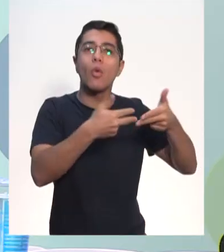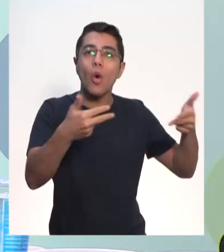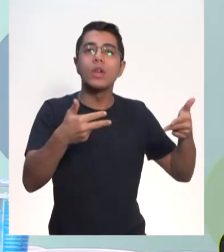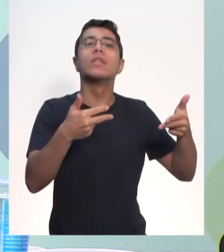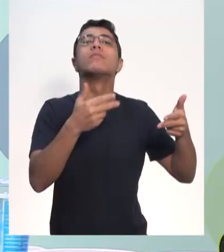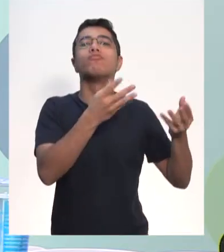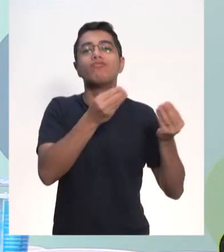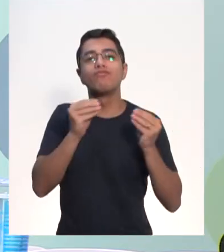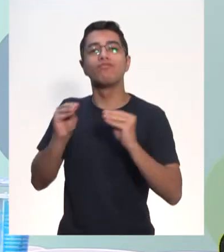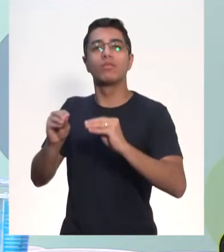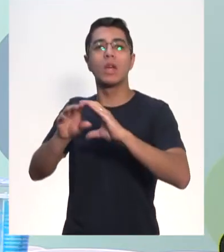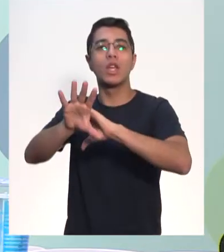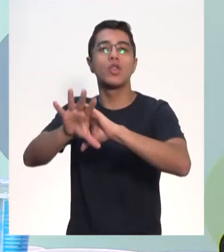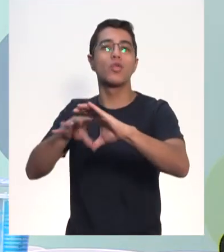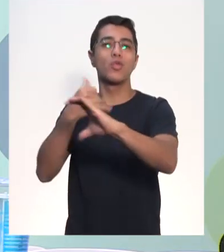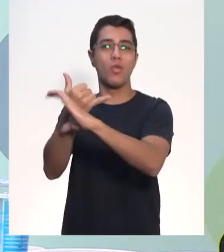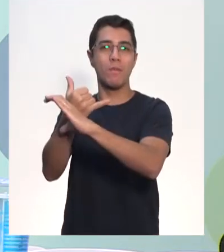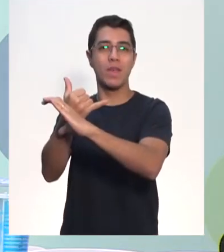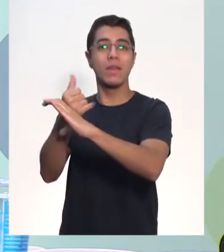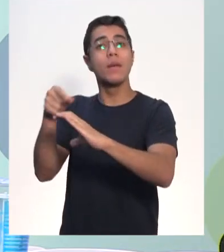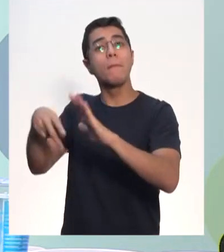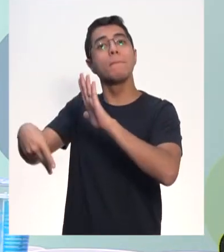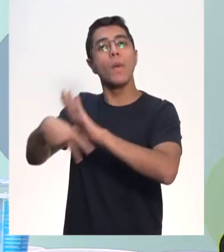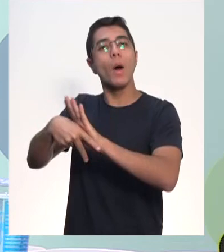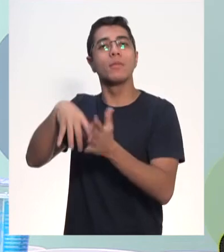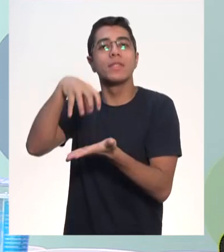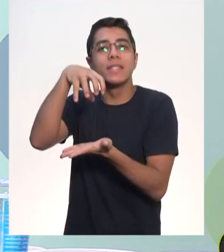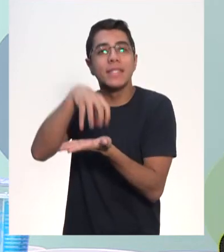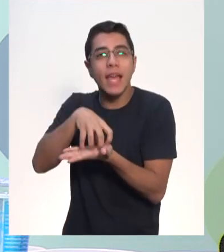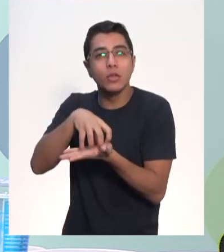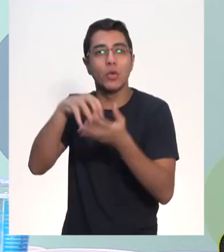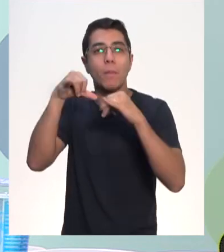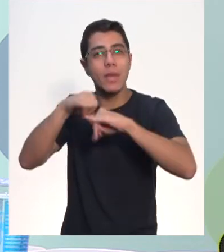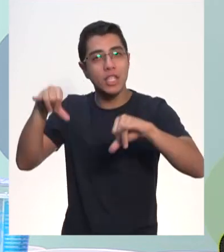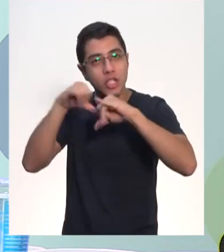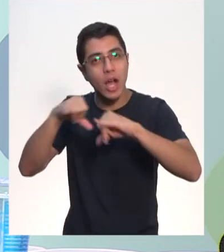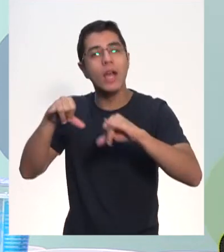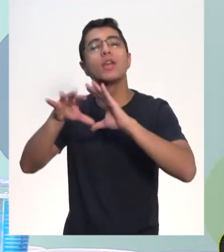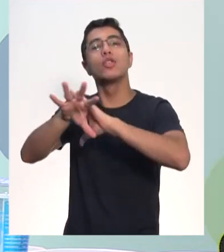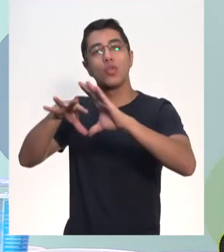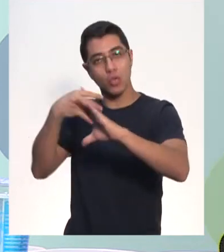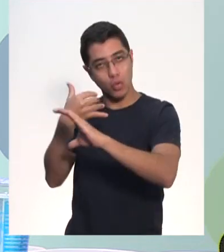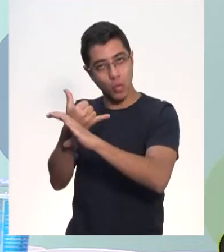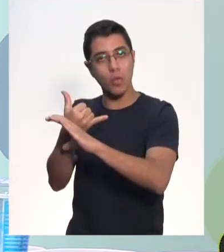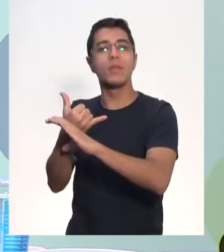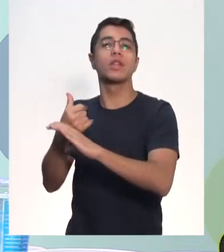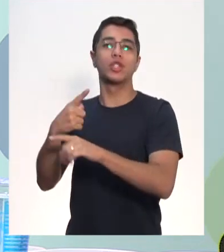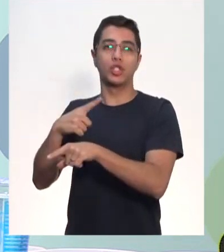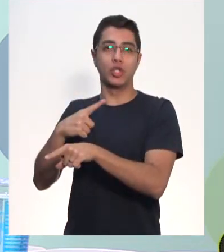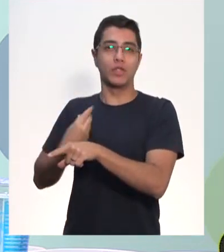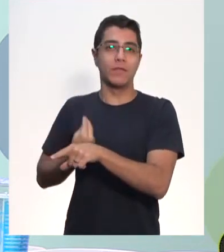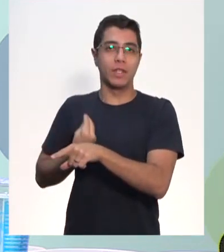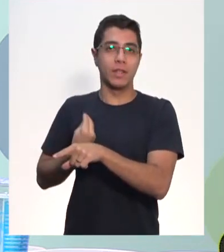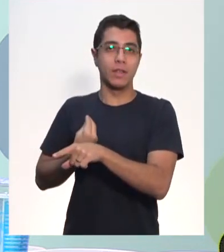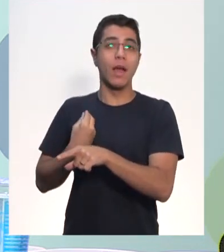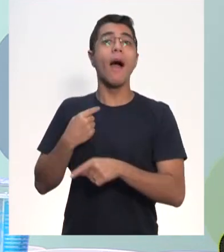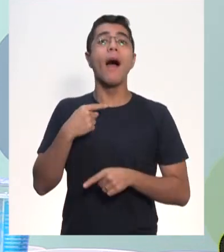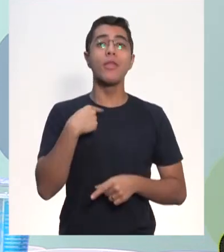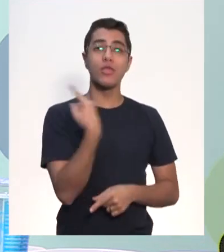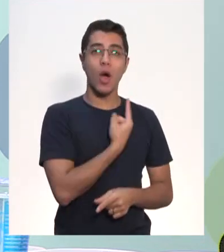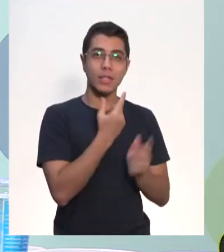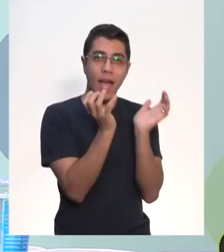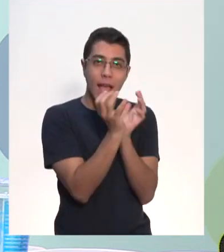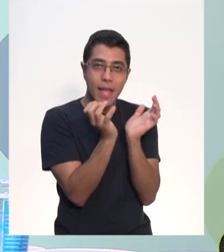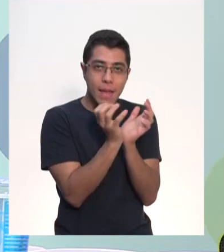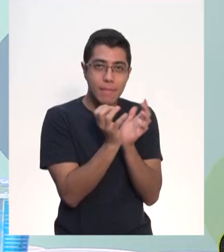de Mídias. E a nossa equipe de tecnologia está trabalhando para organizar isso, para ficar mais fácil ainda de vocês